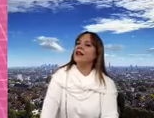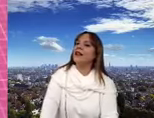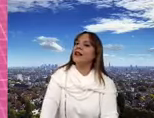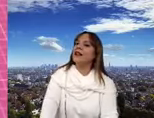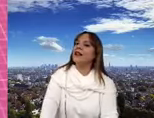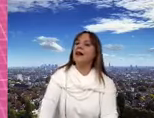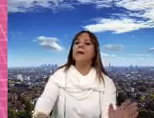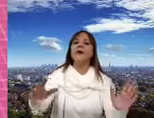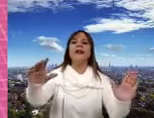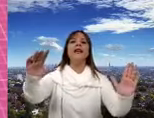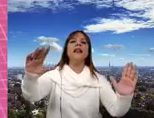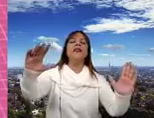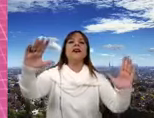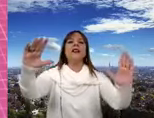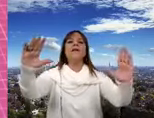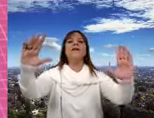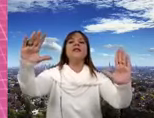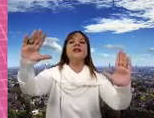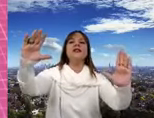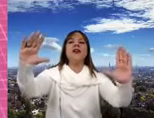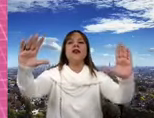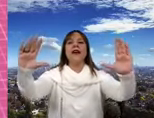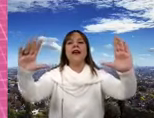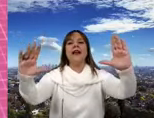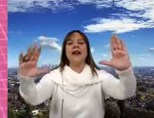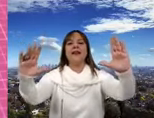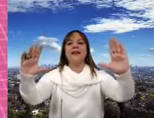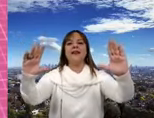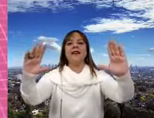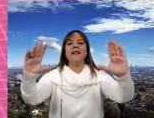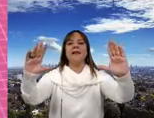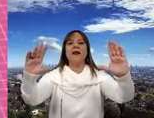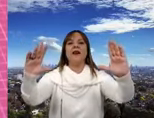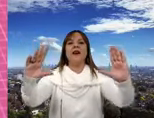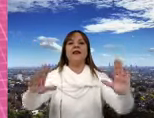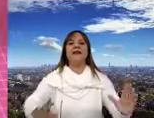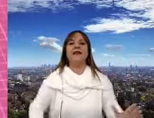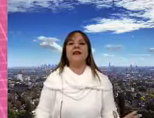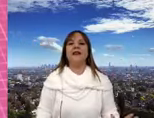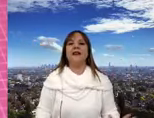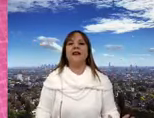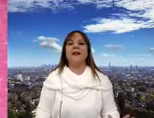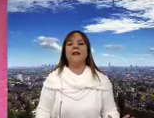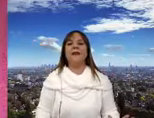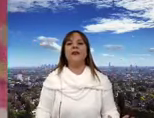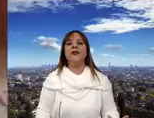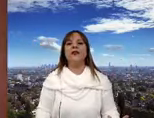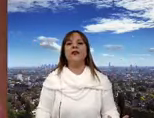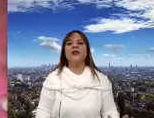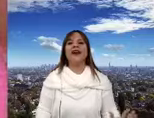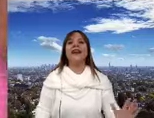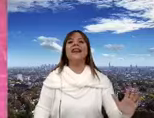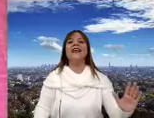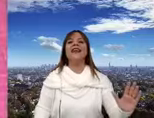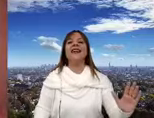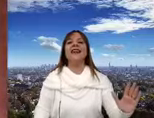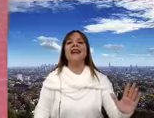Tá um pouquinho. Dá para você só centralizar melhor? Tá um pouquinho torto.